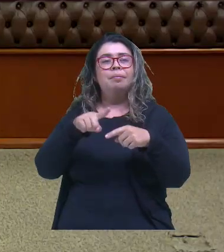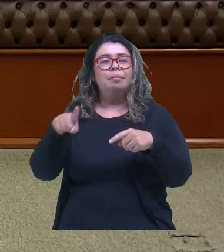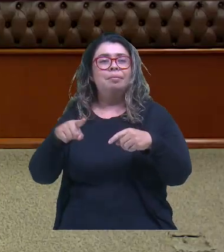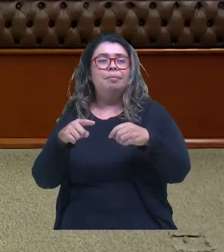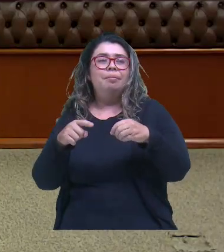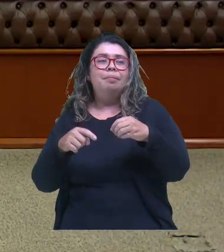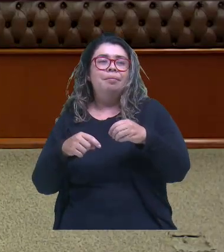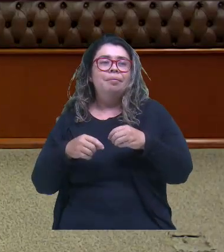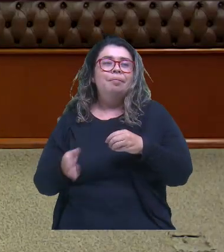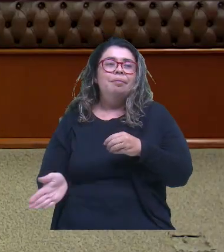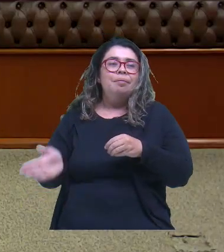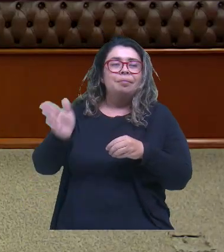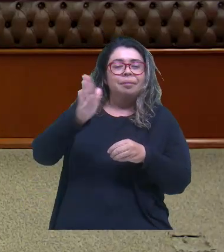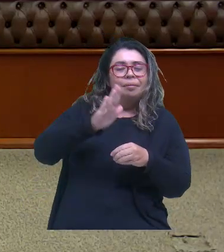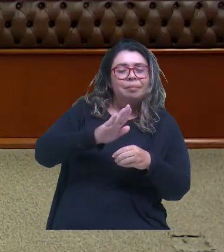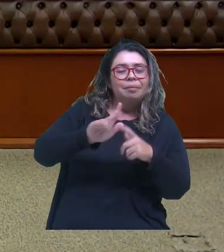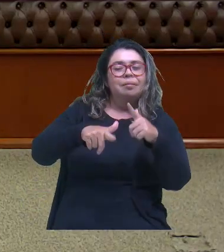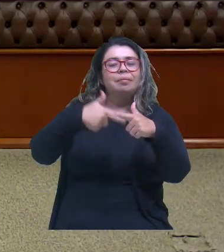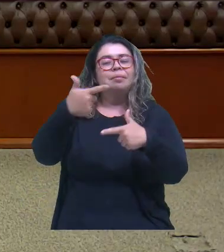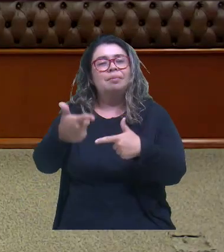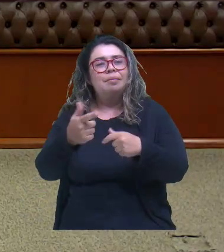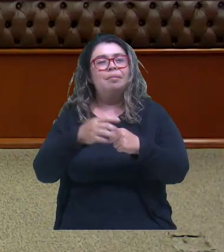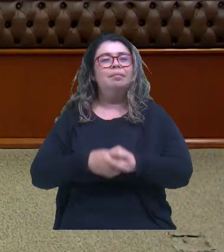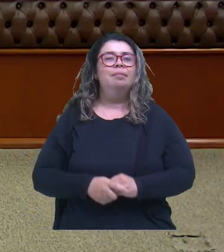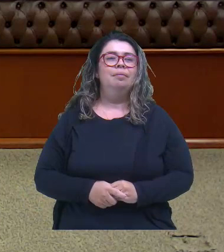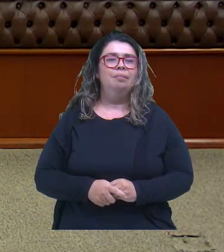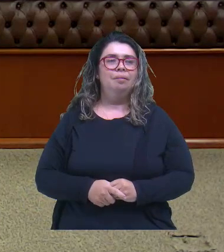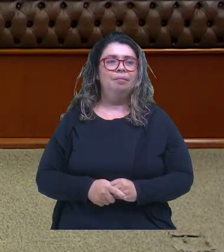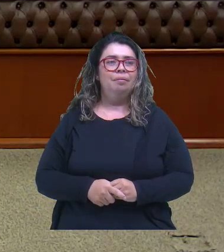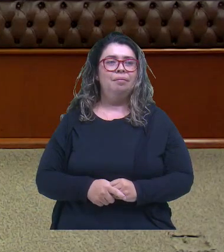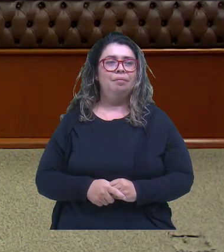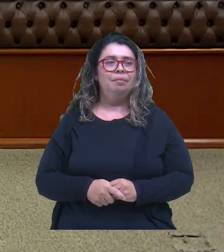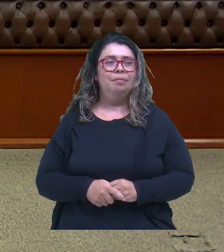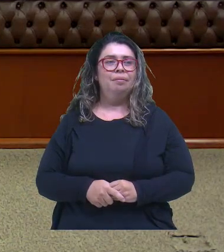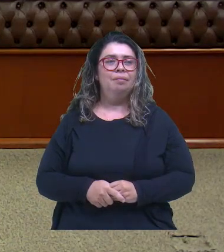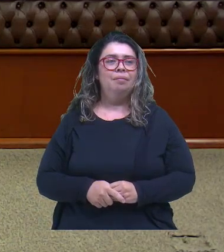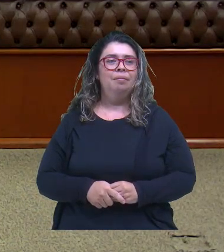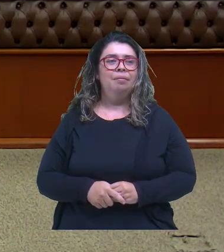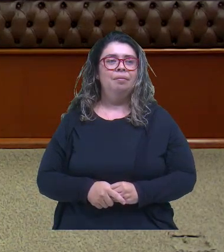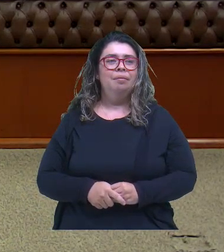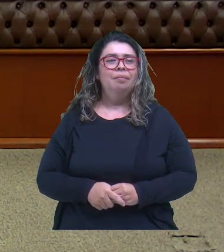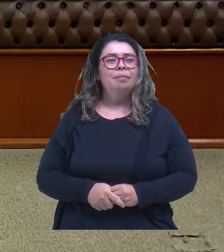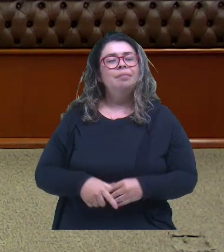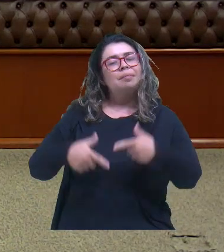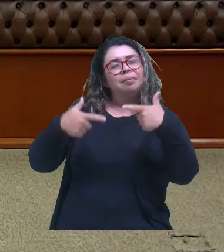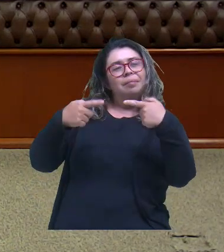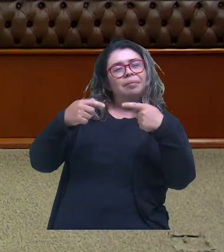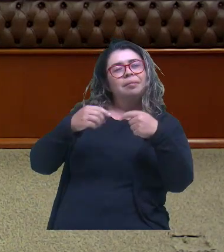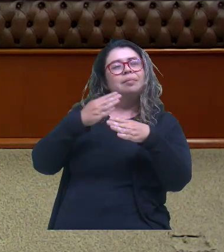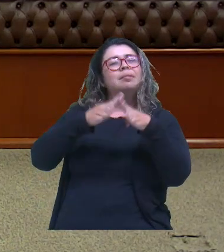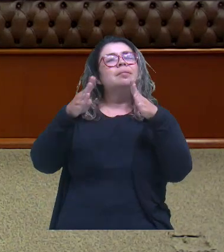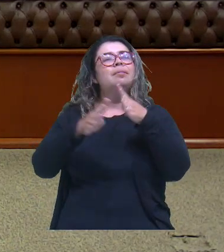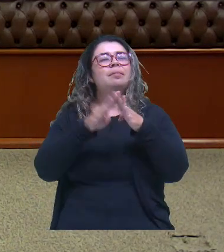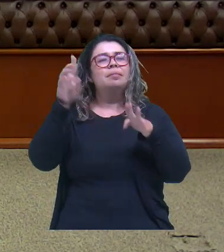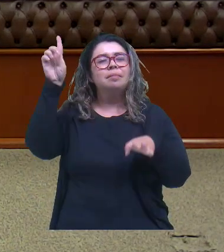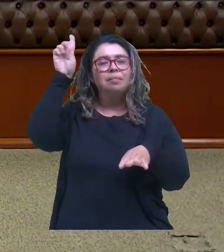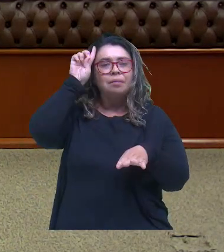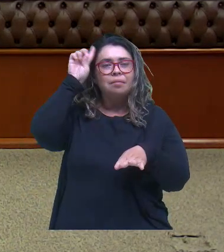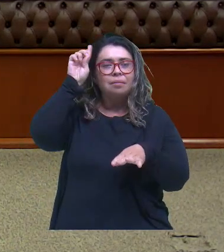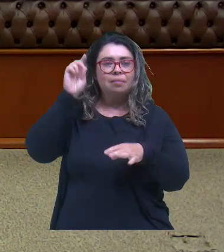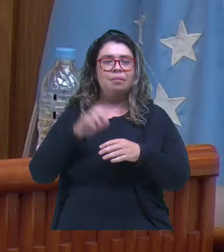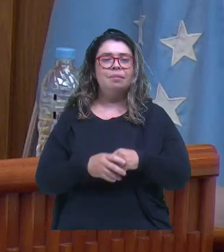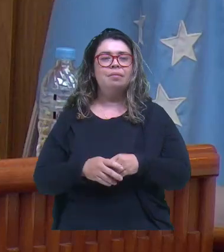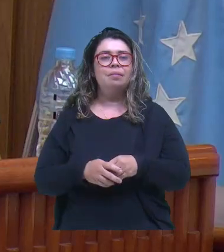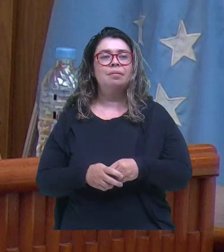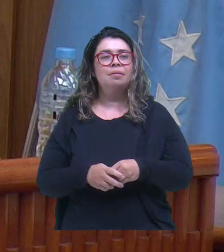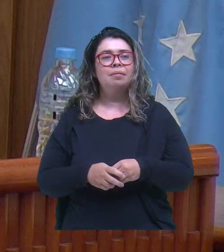demais. É dela que vem as demais. É uma luta que se luta diariamente para